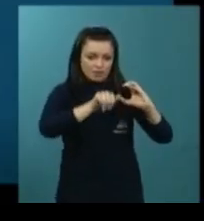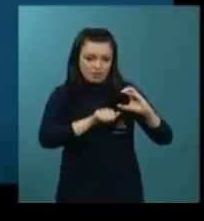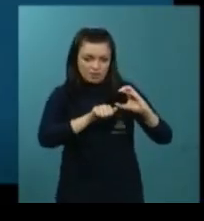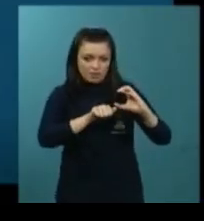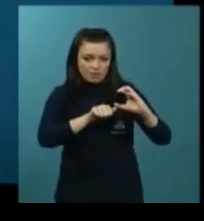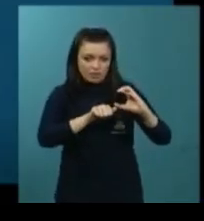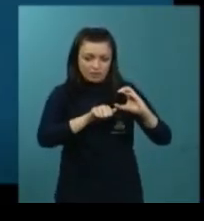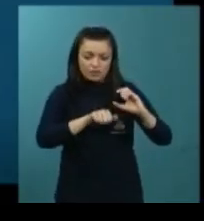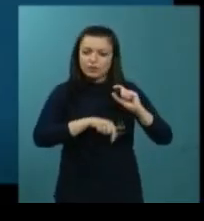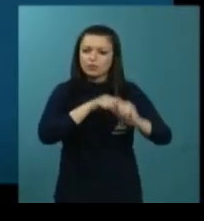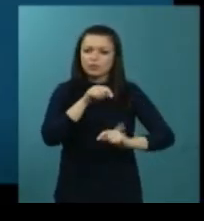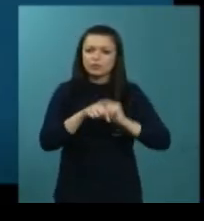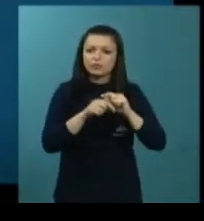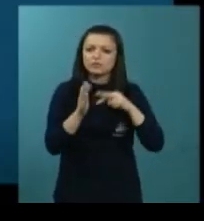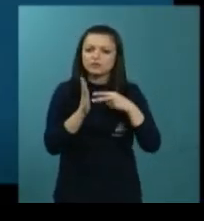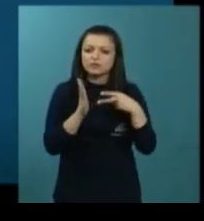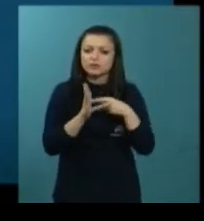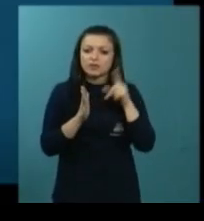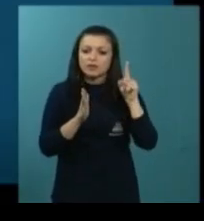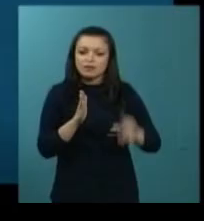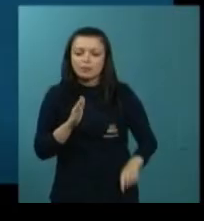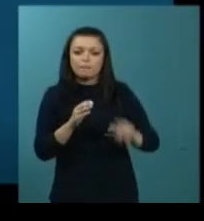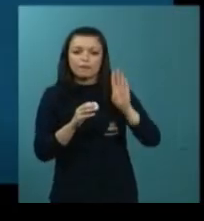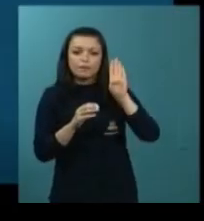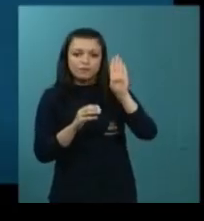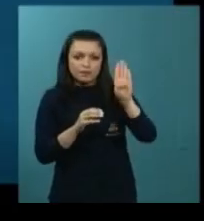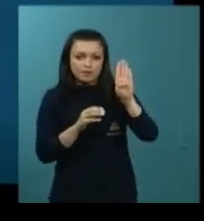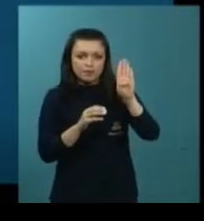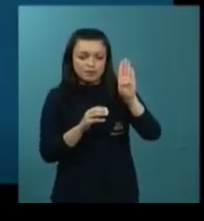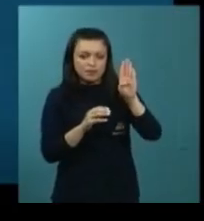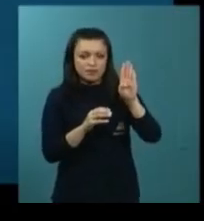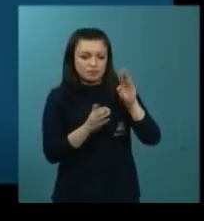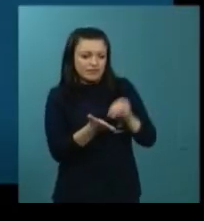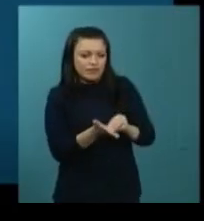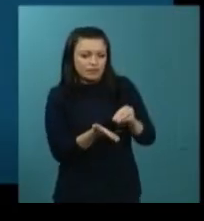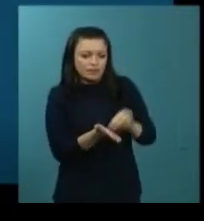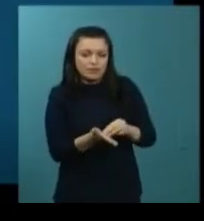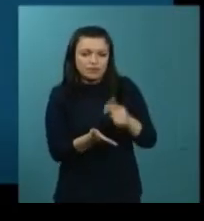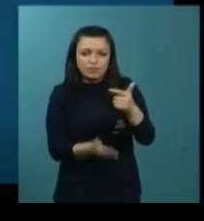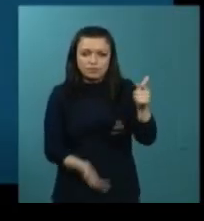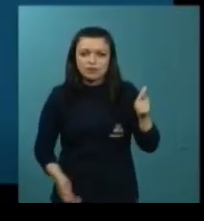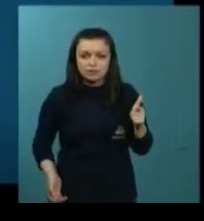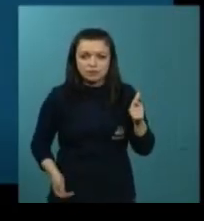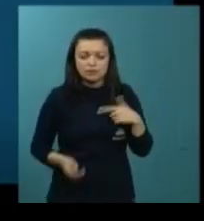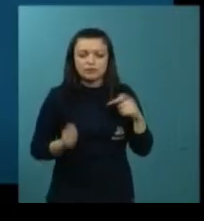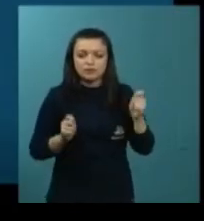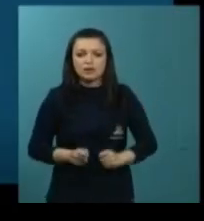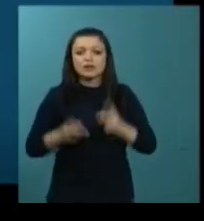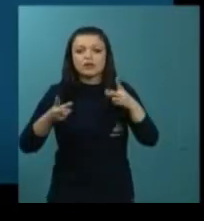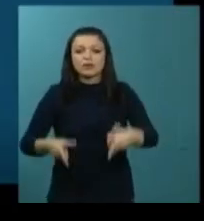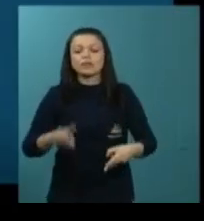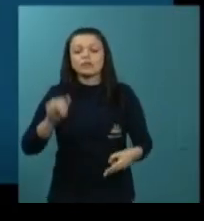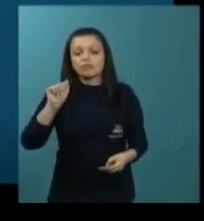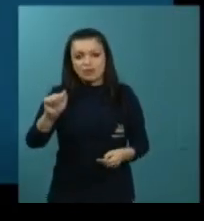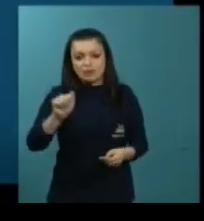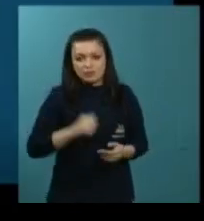A, o que nós queremos é o que é que está faltando no B para ele ser igual ao